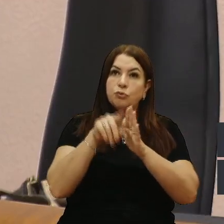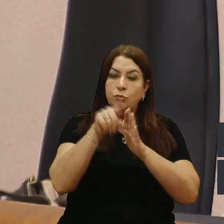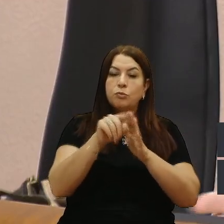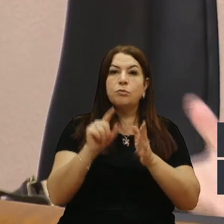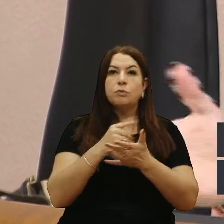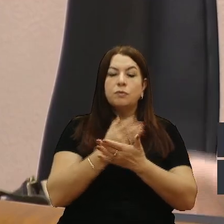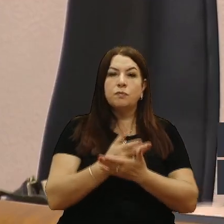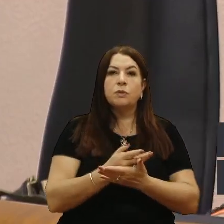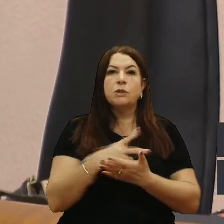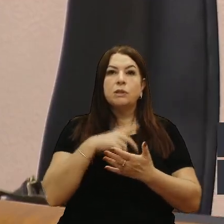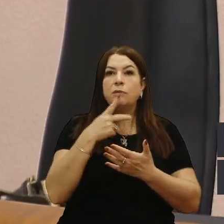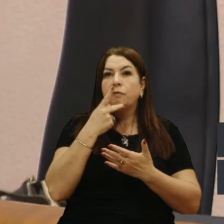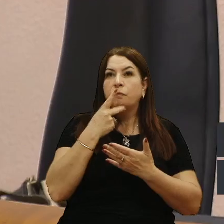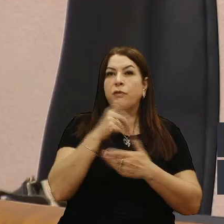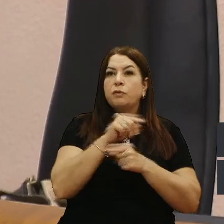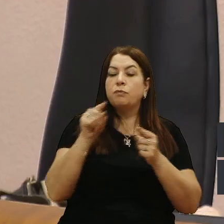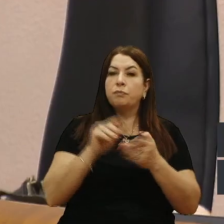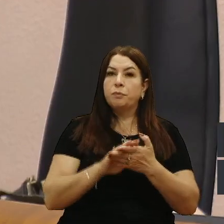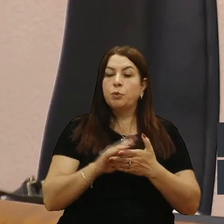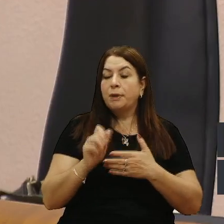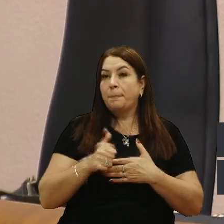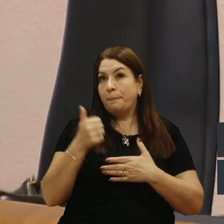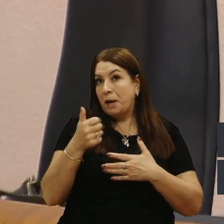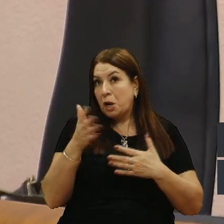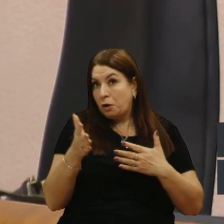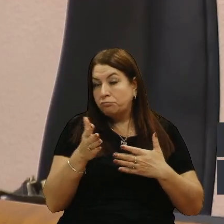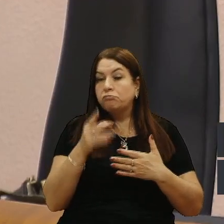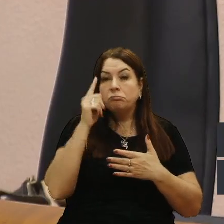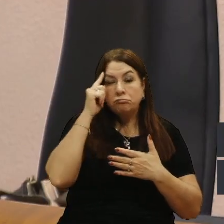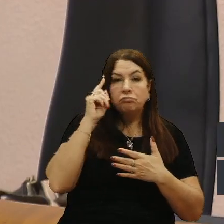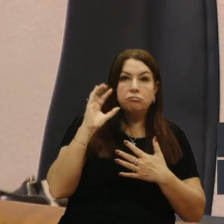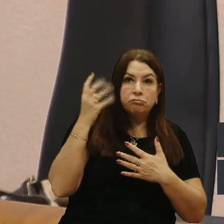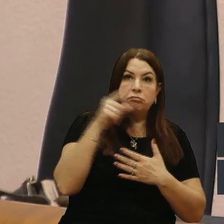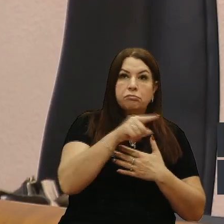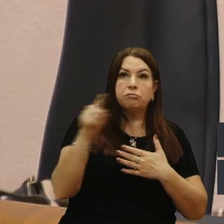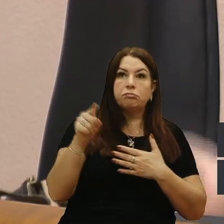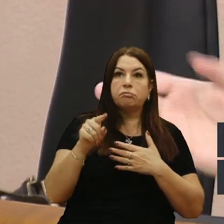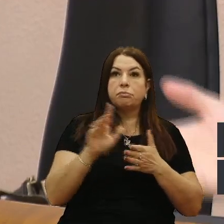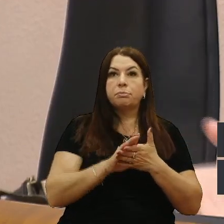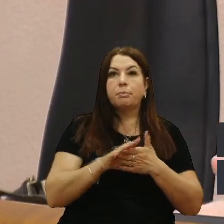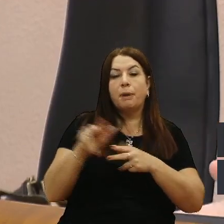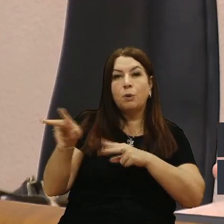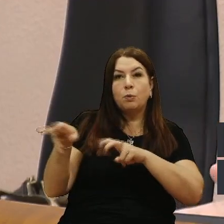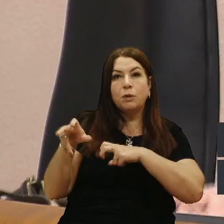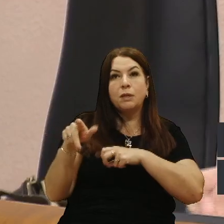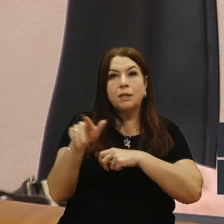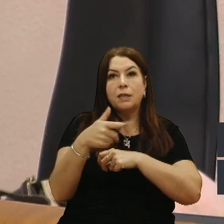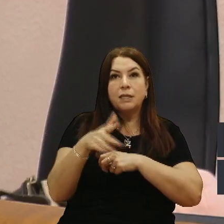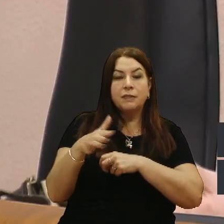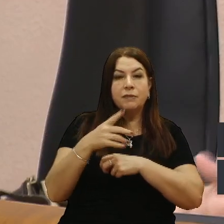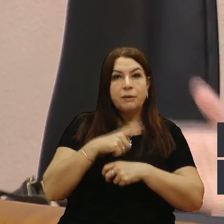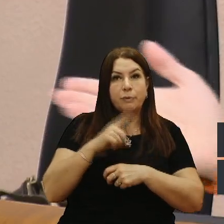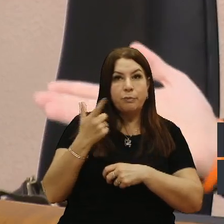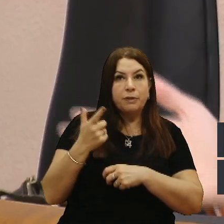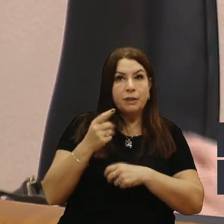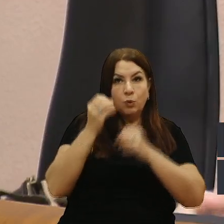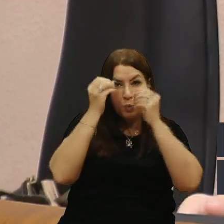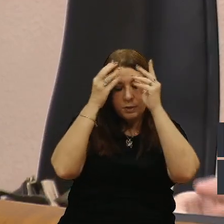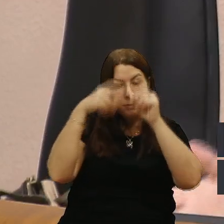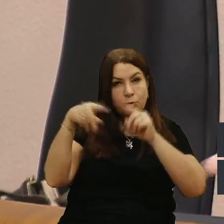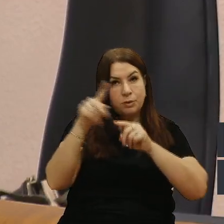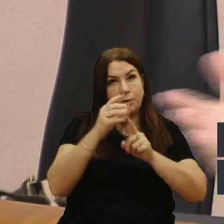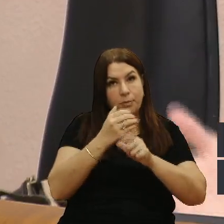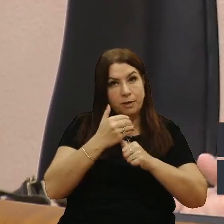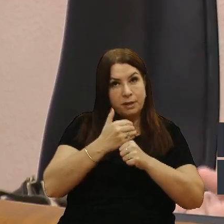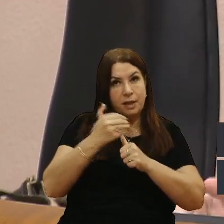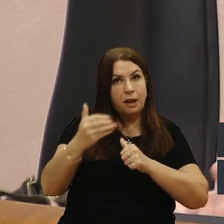gente comentou que eles iriam ver o que era melhor, né? E eles decidiram que seria para rural, né? Mesmo às vezes ele não tendo tanto conhecimento do seu mandato,